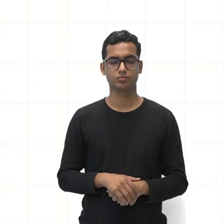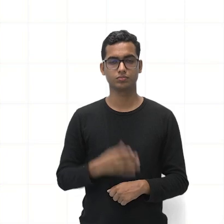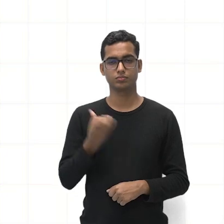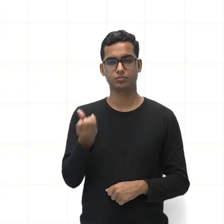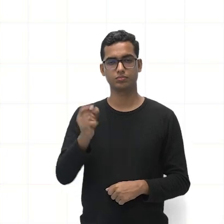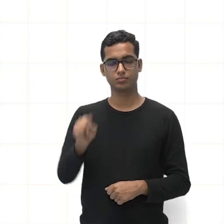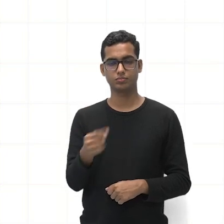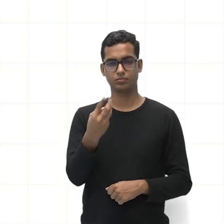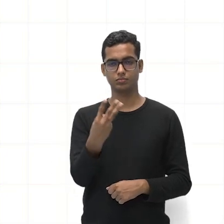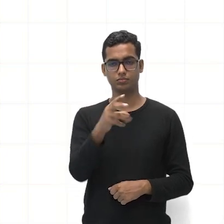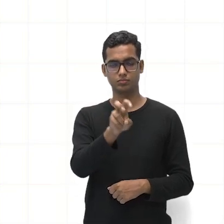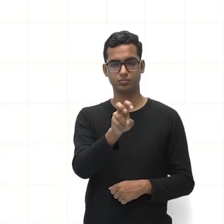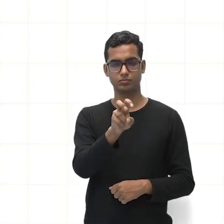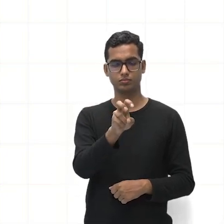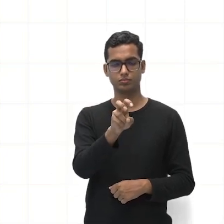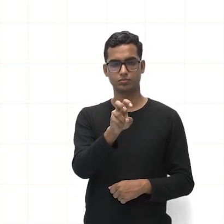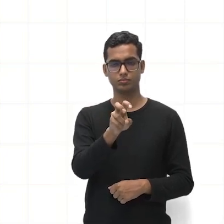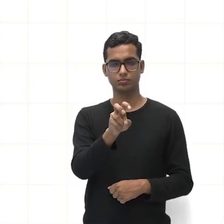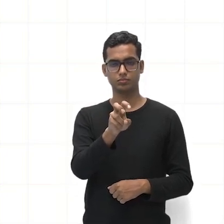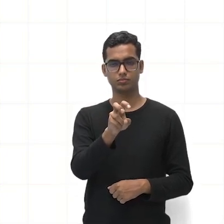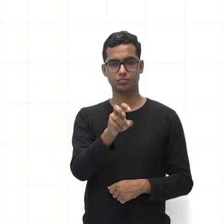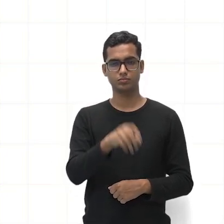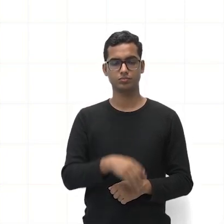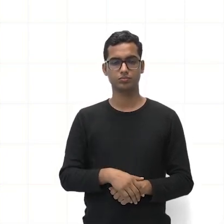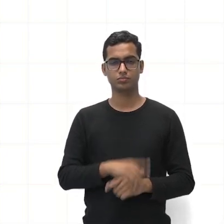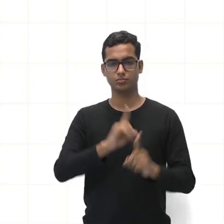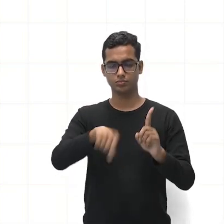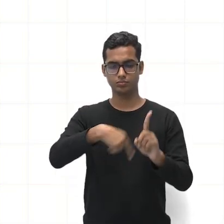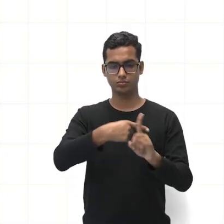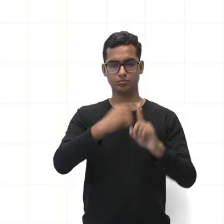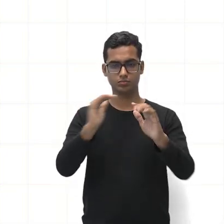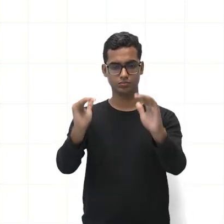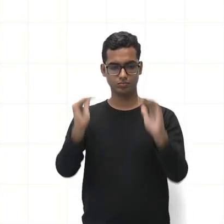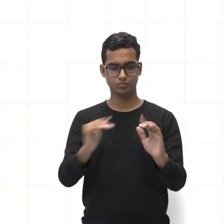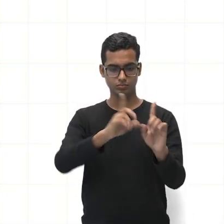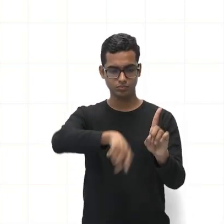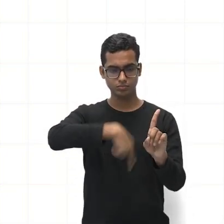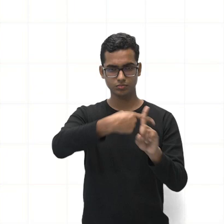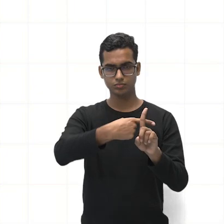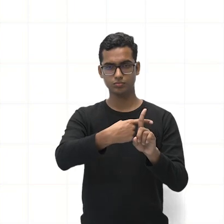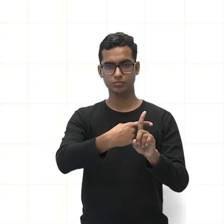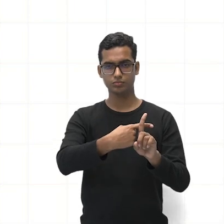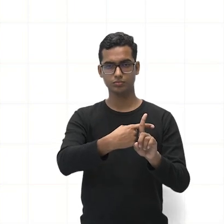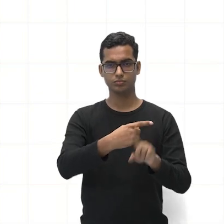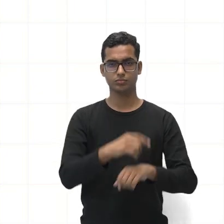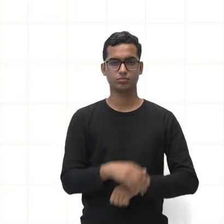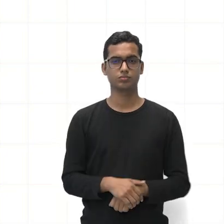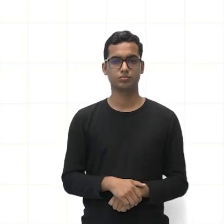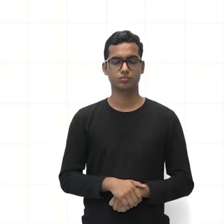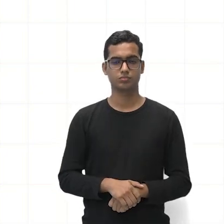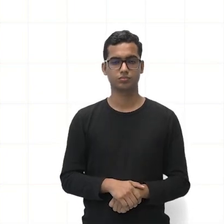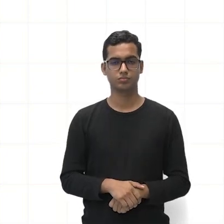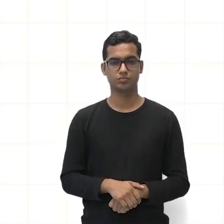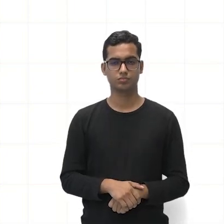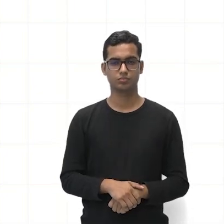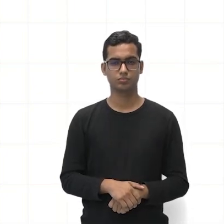6,35. Aí vamos adicionar isso daqui a 13, né?